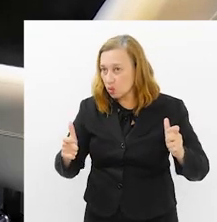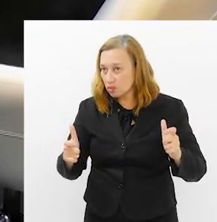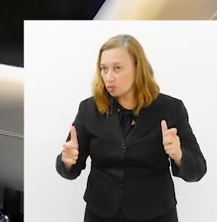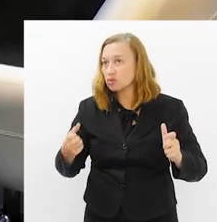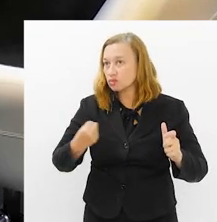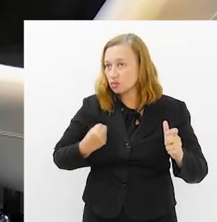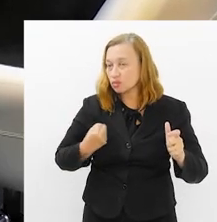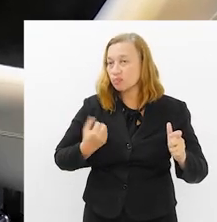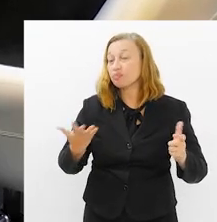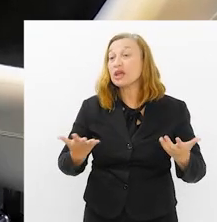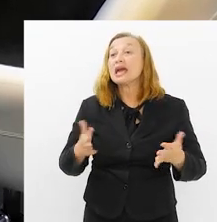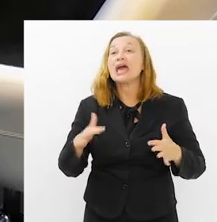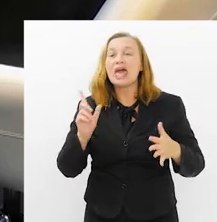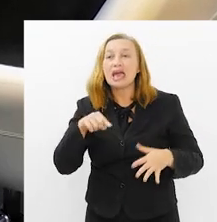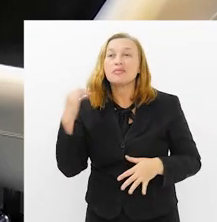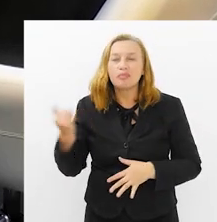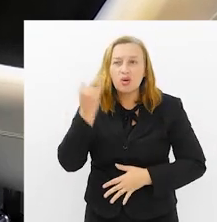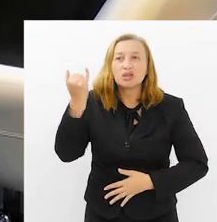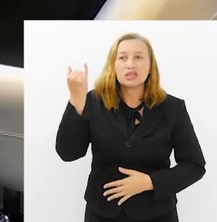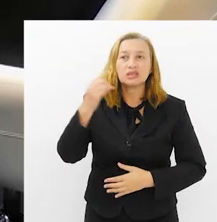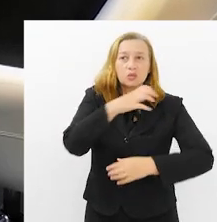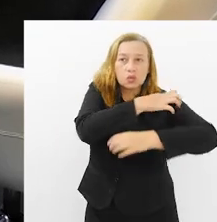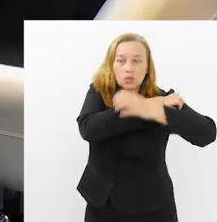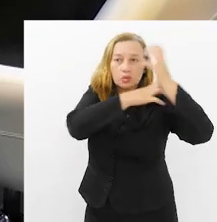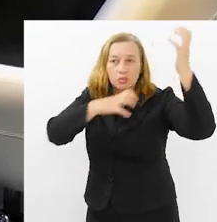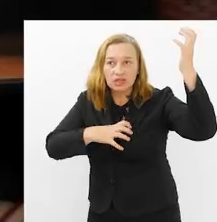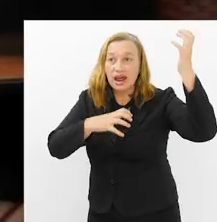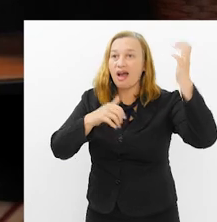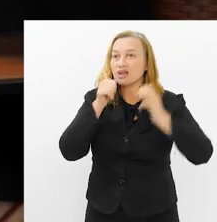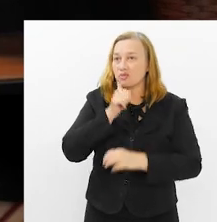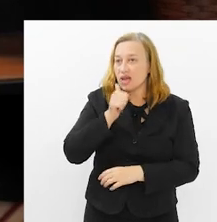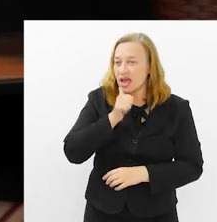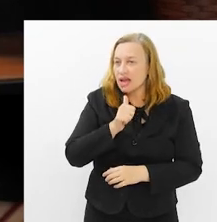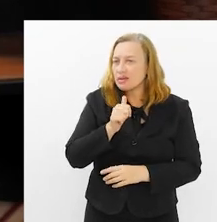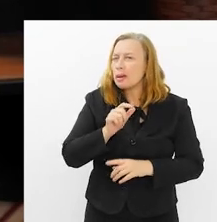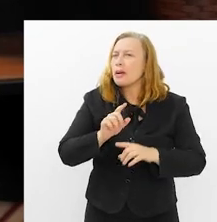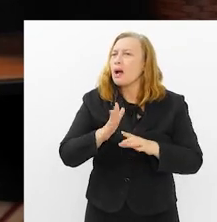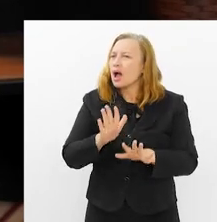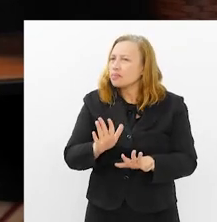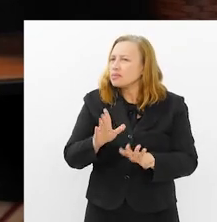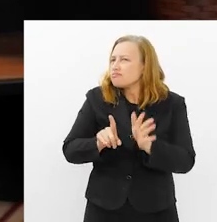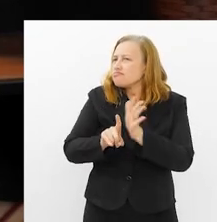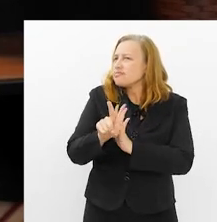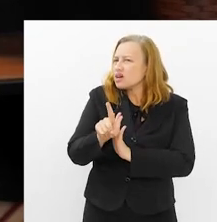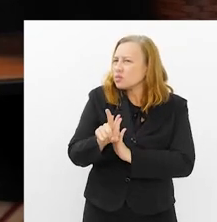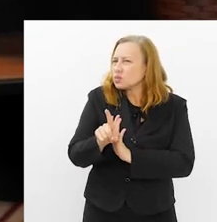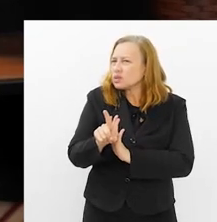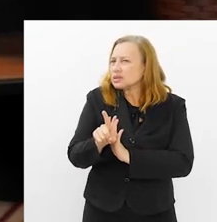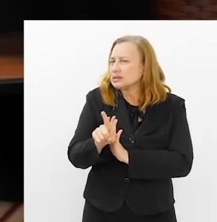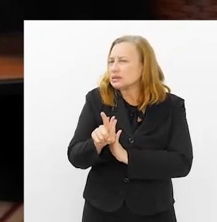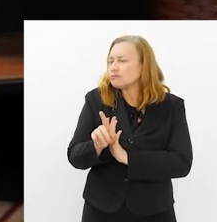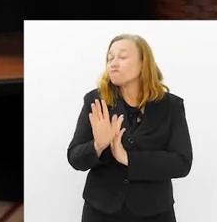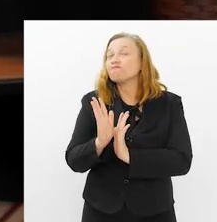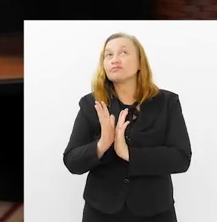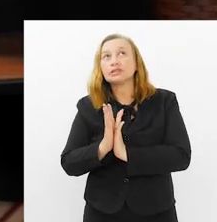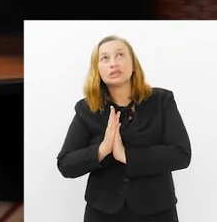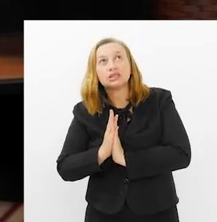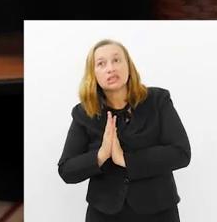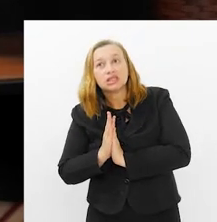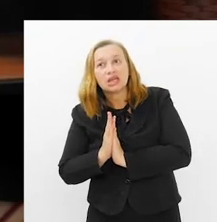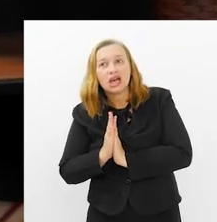que vem crescendo expressivamente. Então, é importante a gente empoderar as mulheres. Meu